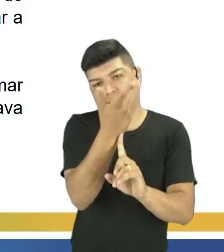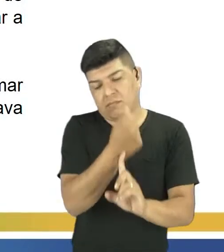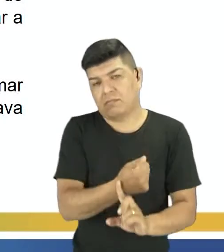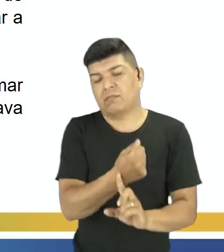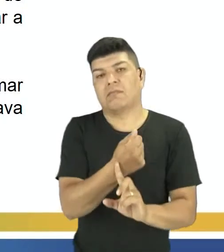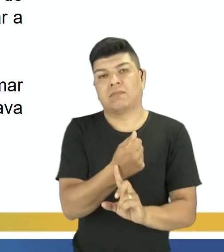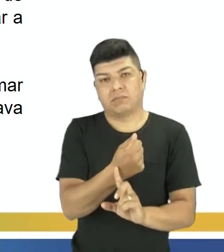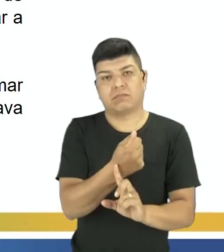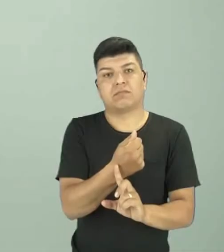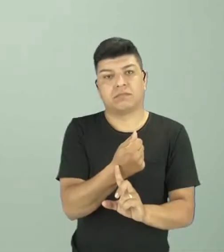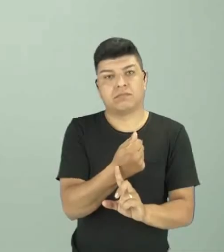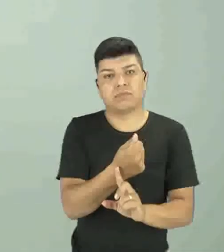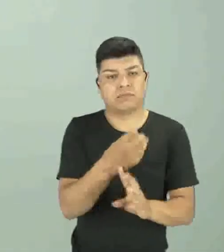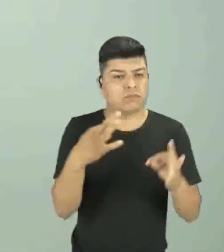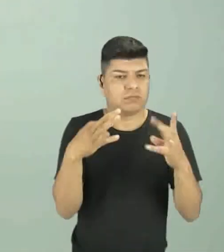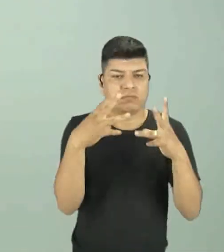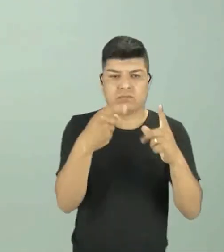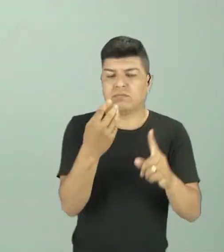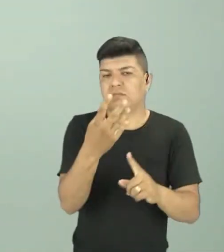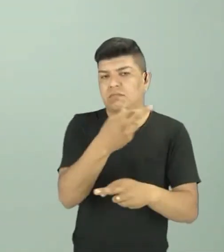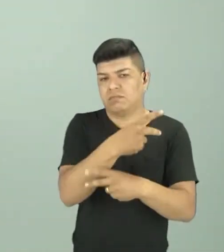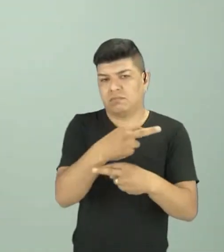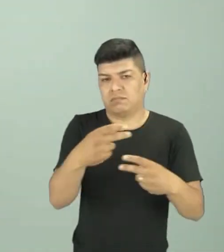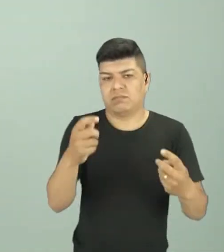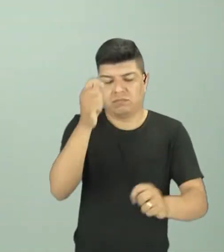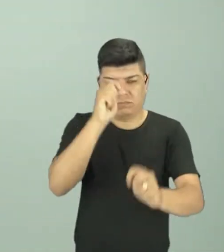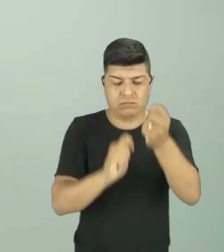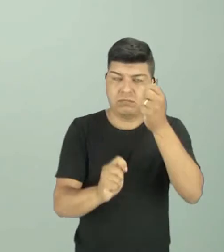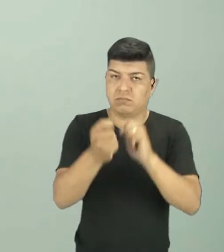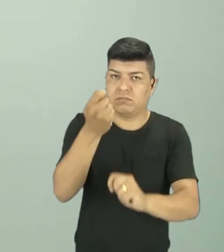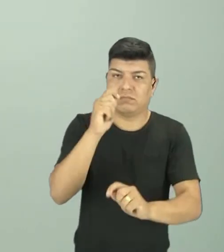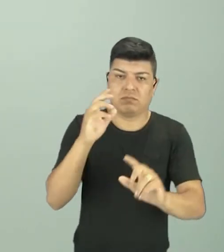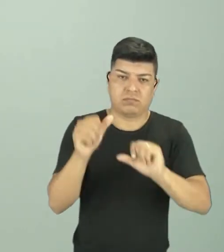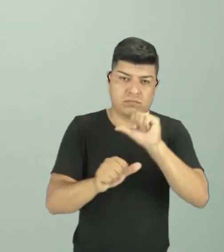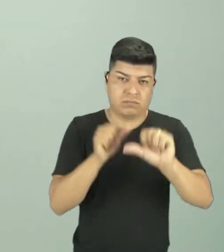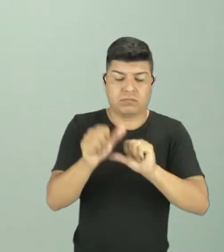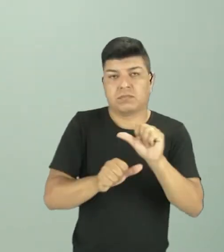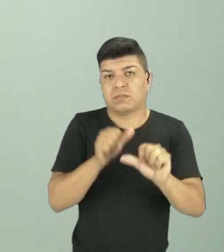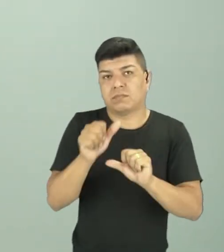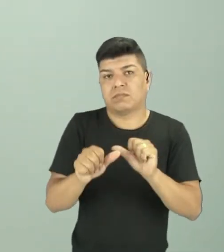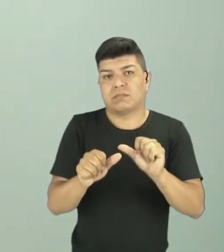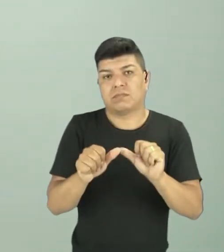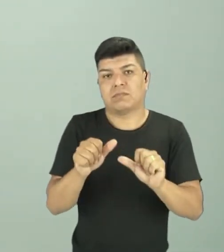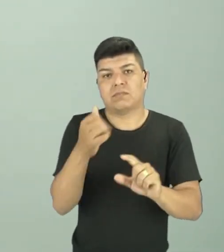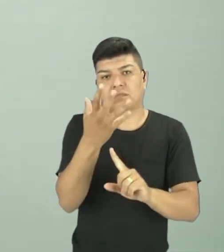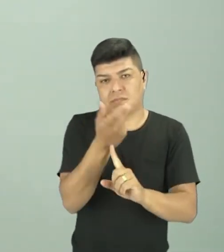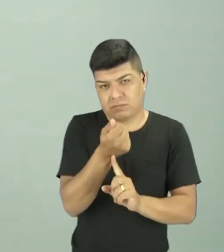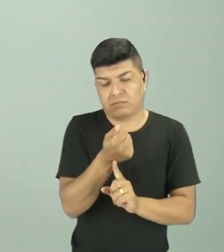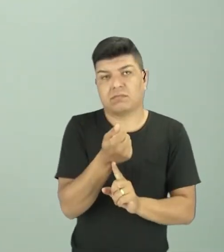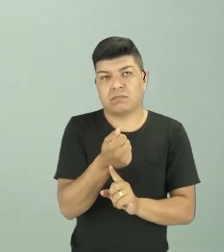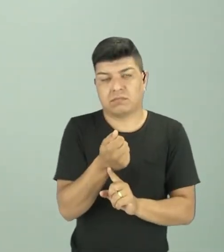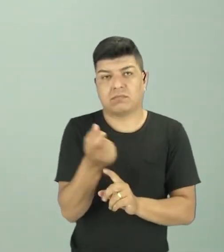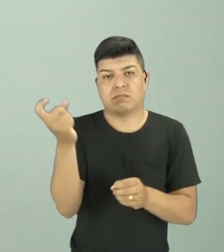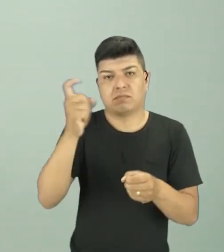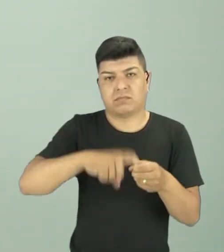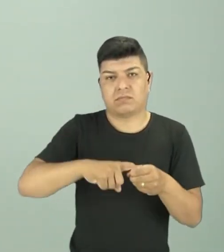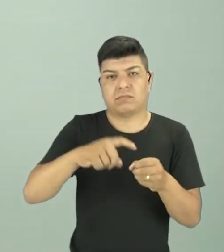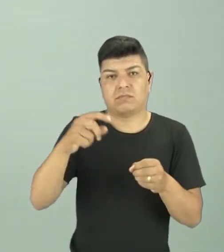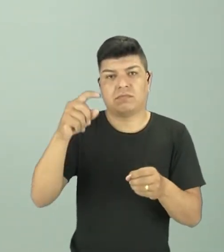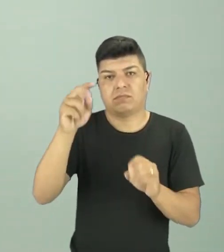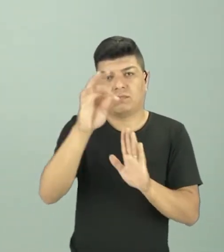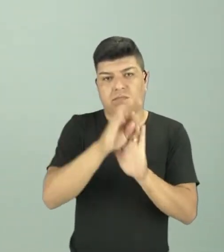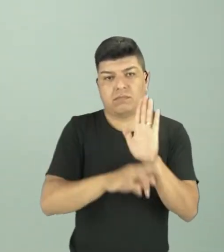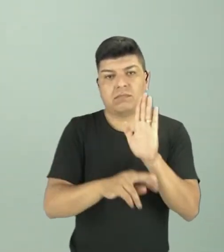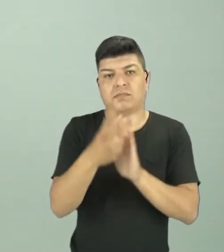arte surgir. Não é todo objeto industrializado que ele transformava em obra de arte. Se você voltar novamente para o texto